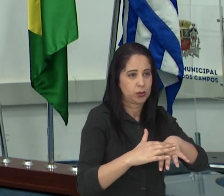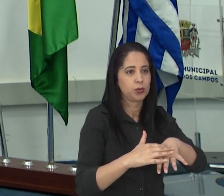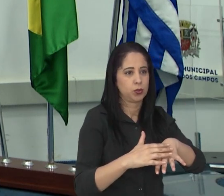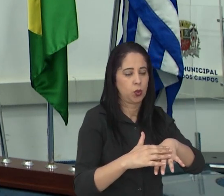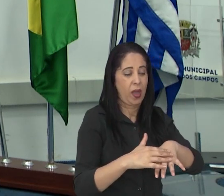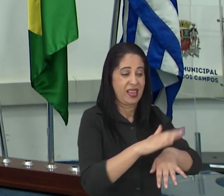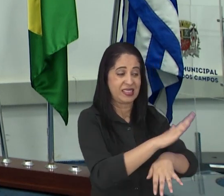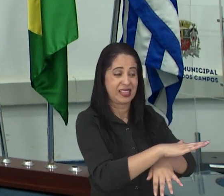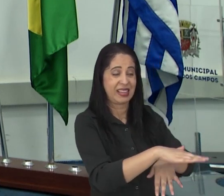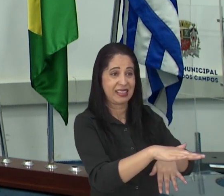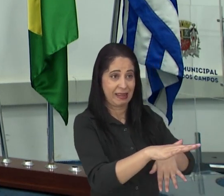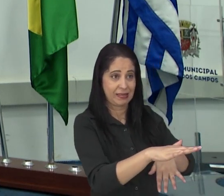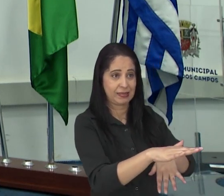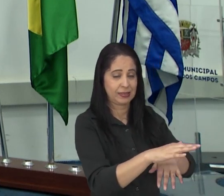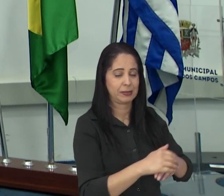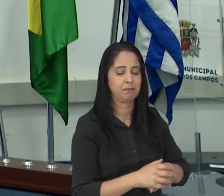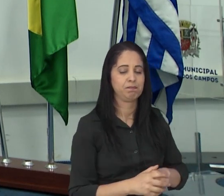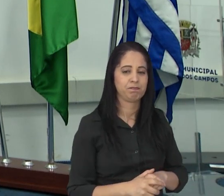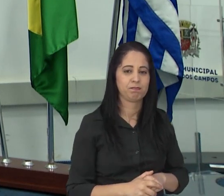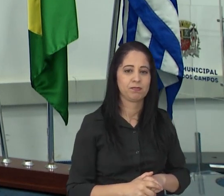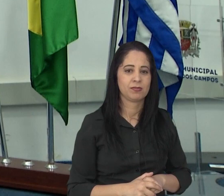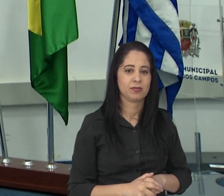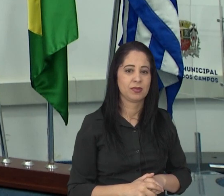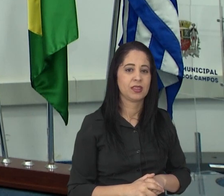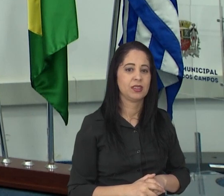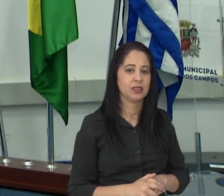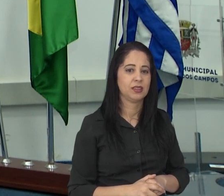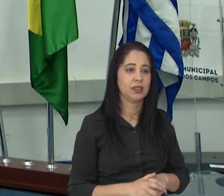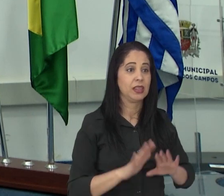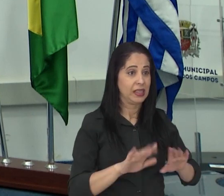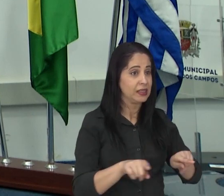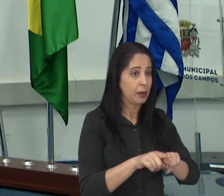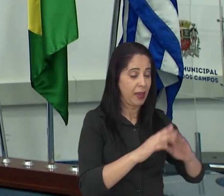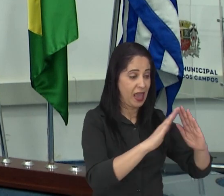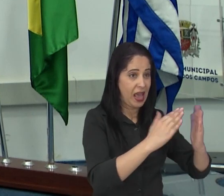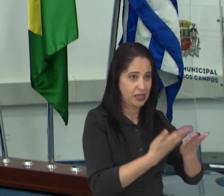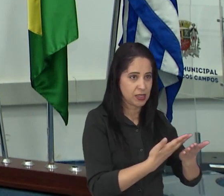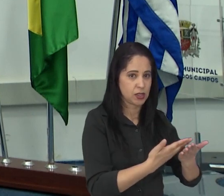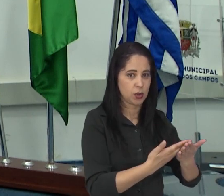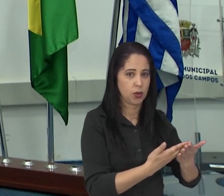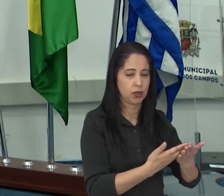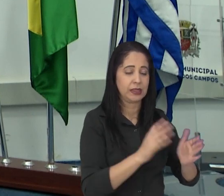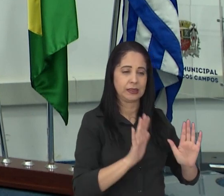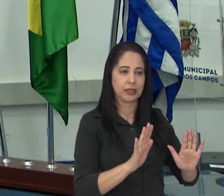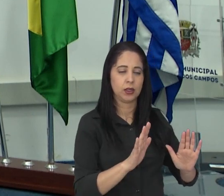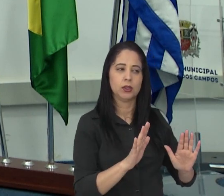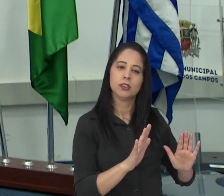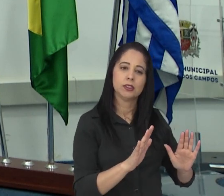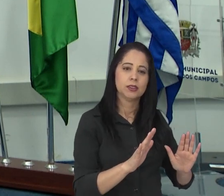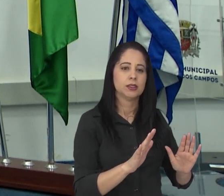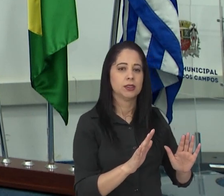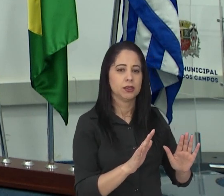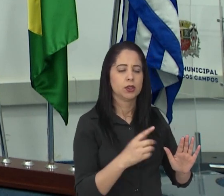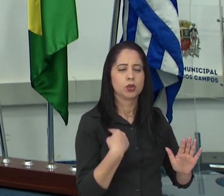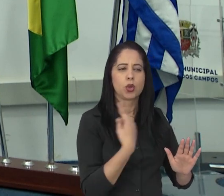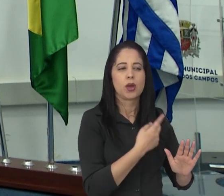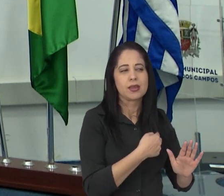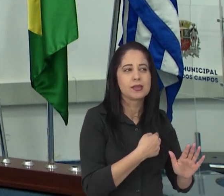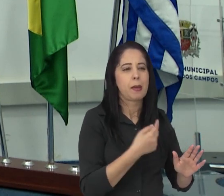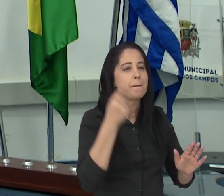que as crianças têm quando criança e nas nossas escolas, né? Aí a